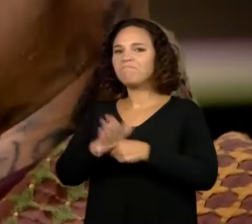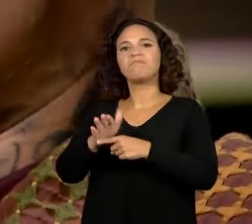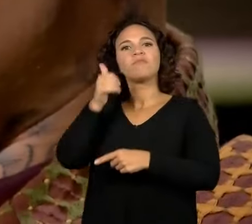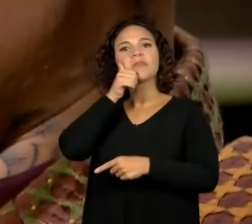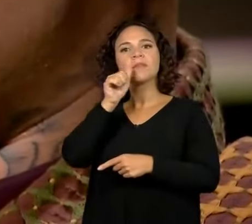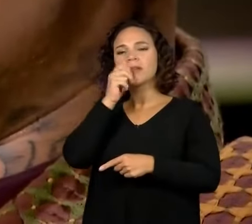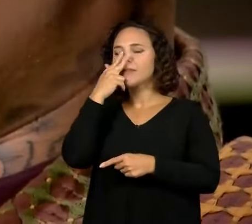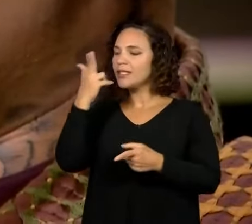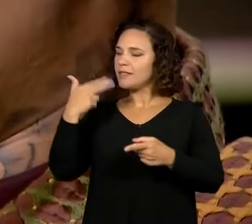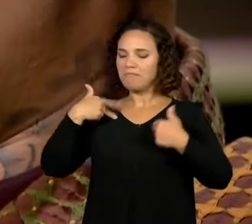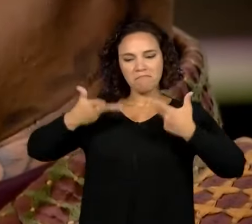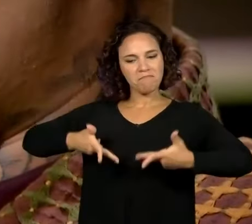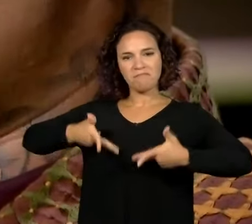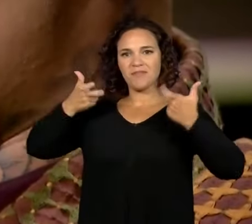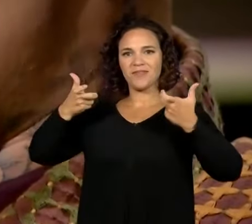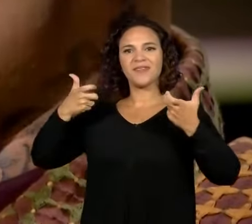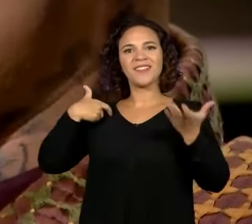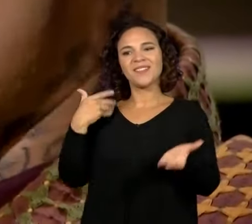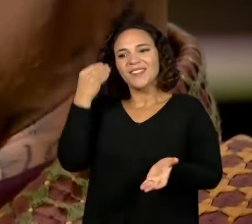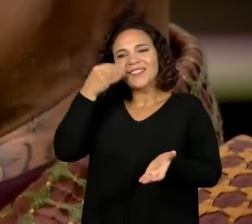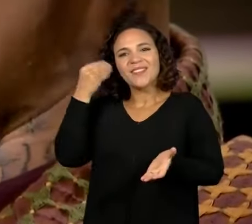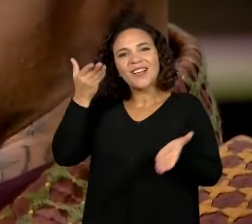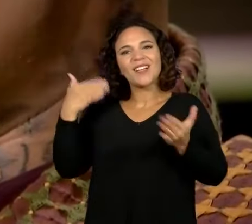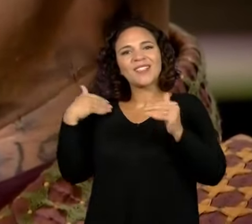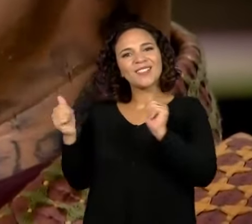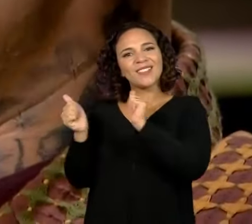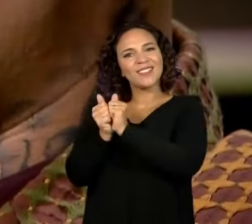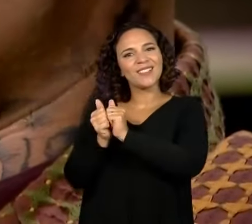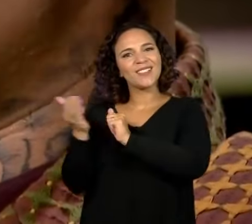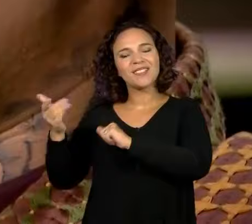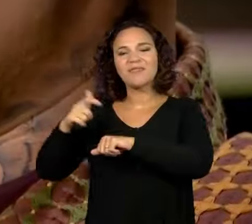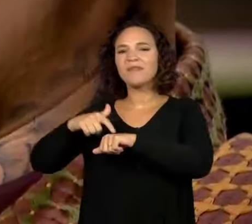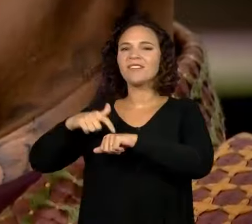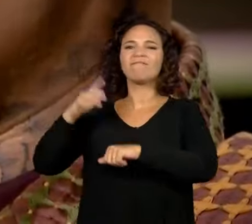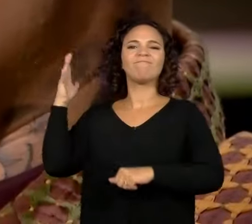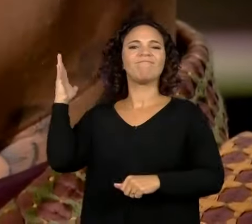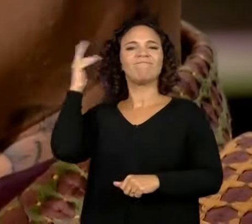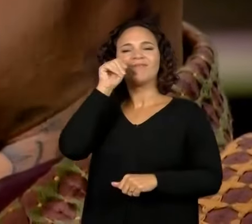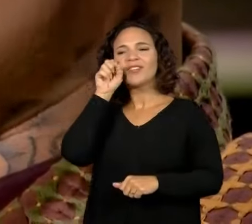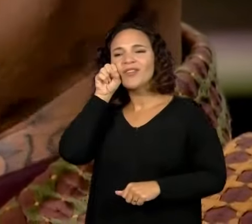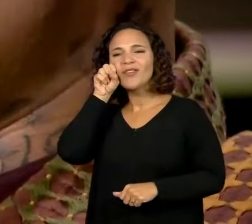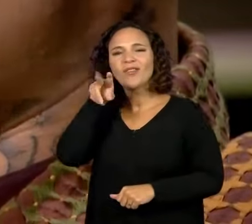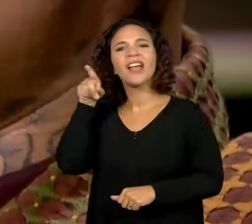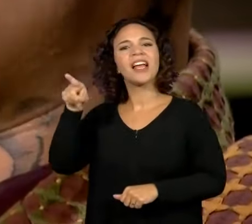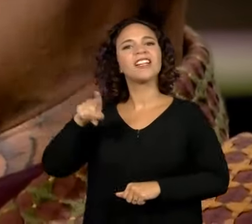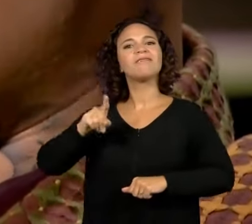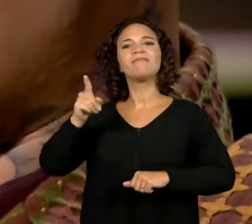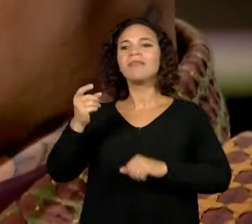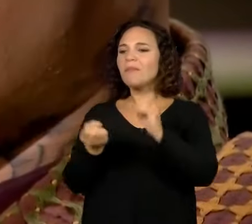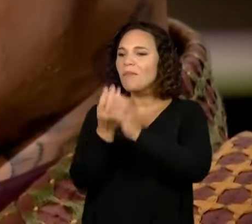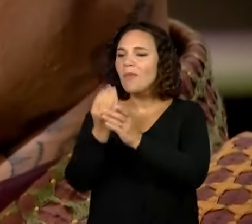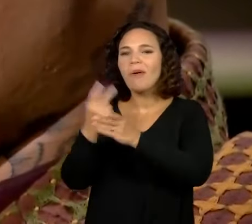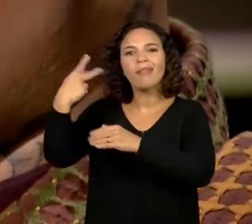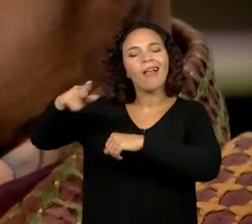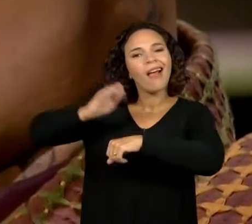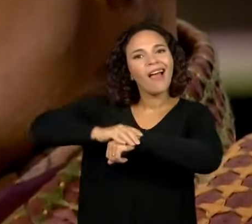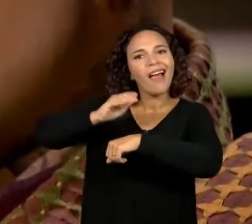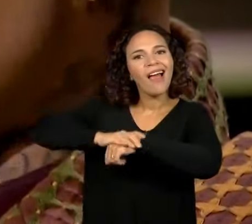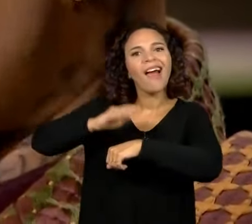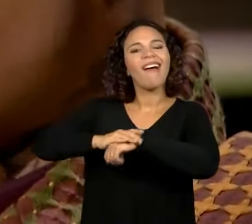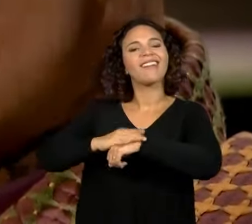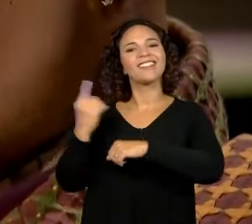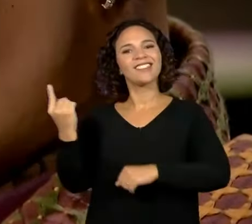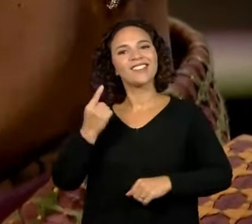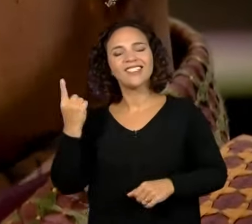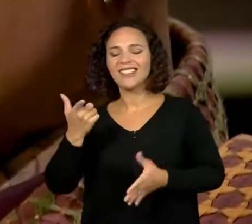encontrar e tô vivendo agora com ela esse momento muito lindo de vê-la produzindo as primeiras coisas é solo